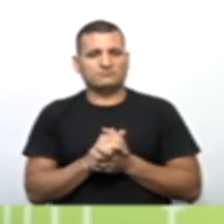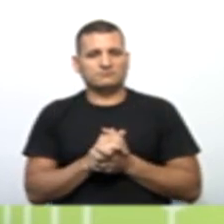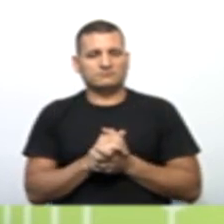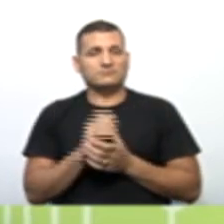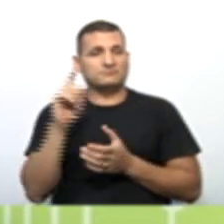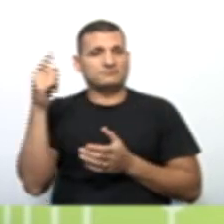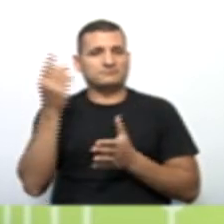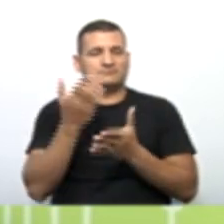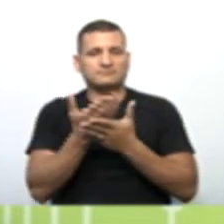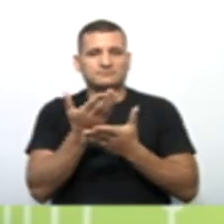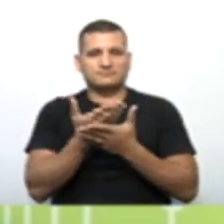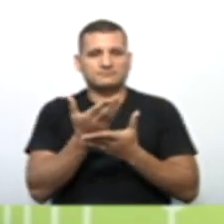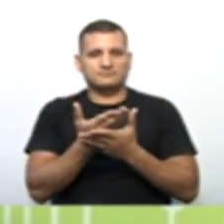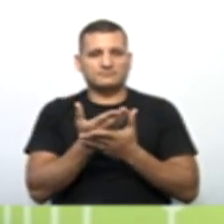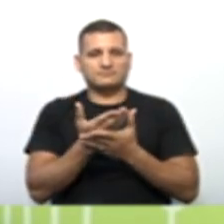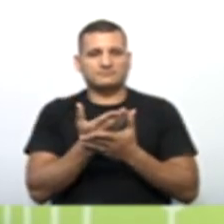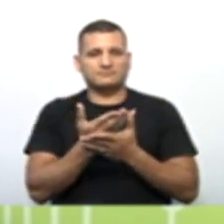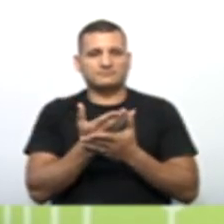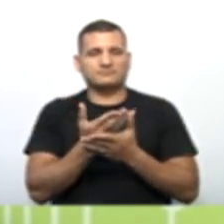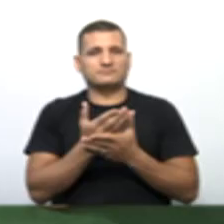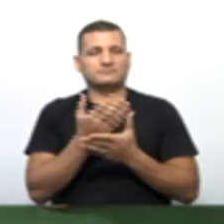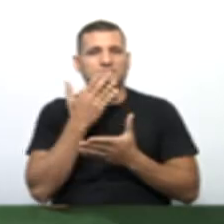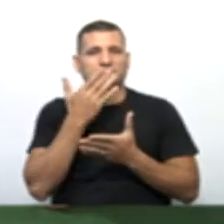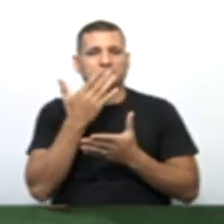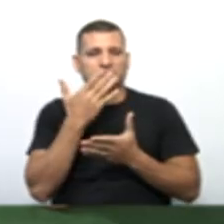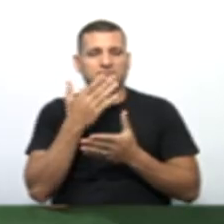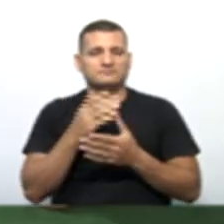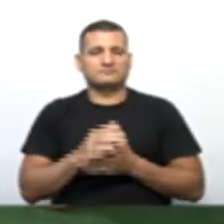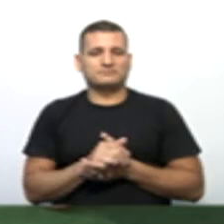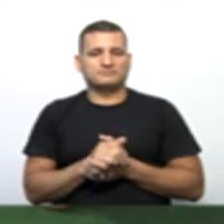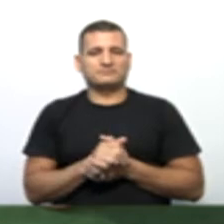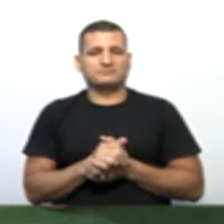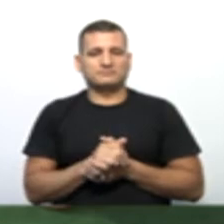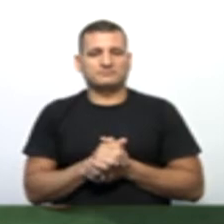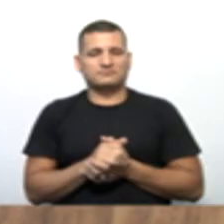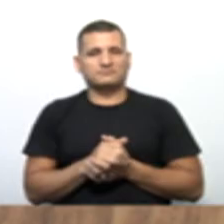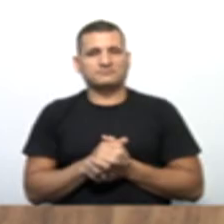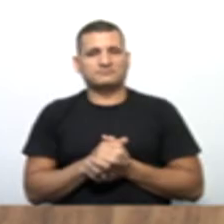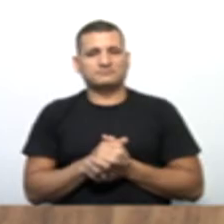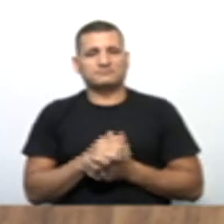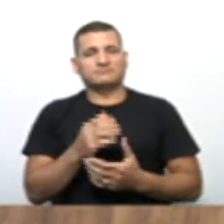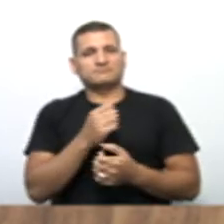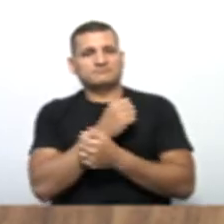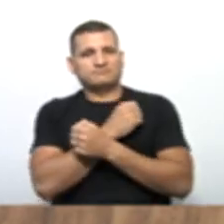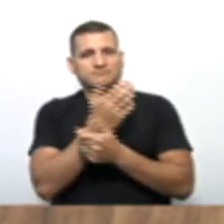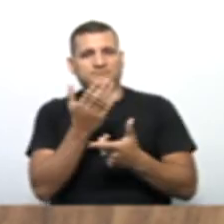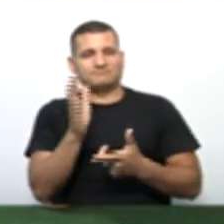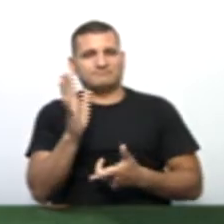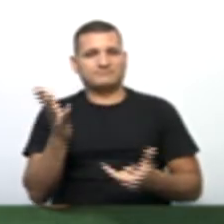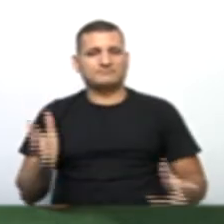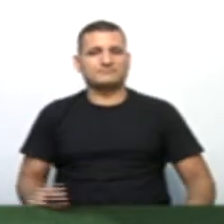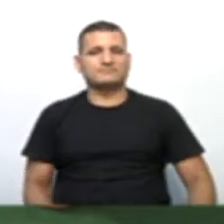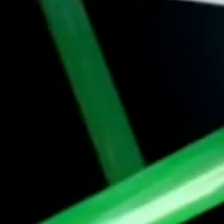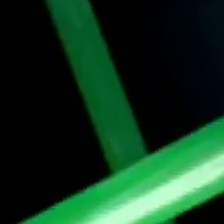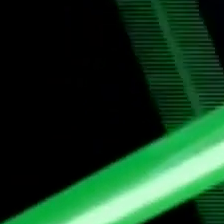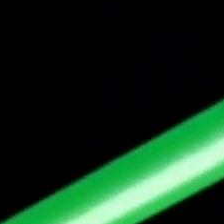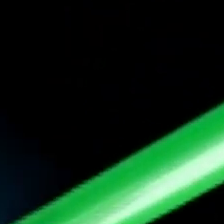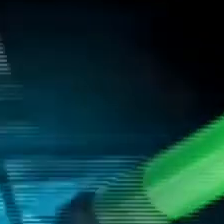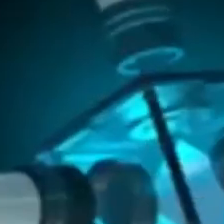na próxima a gente vai pegar a partir de cores somar valeu pessoal um abraço tem mais